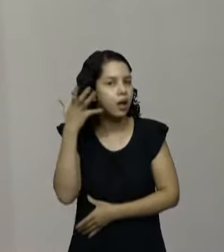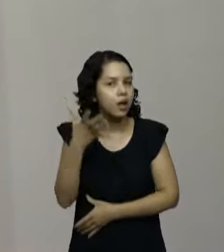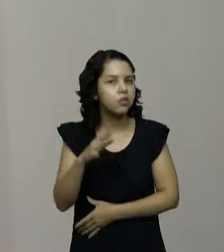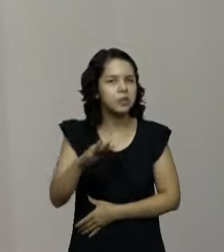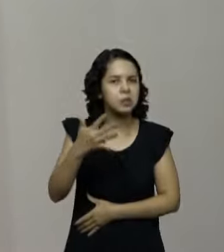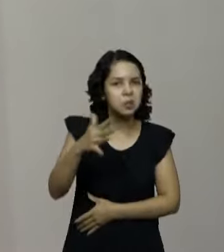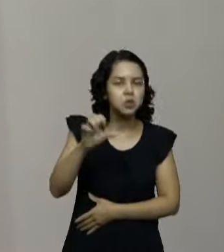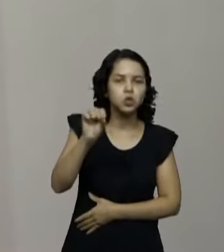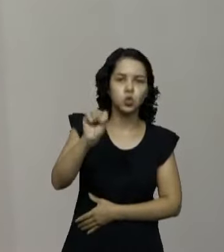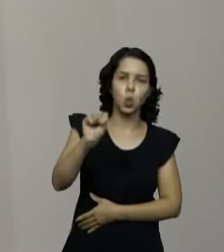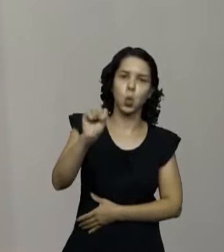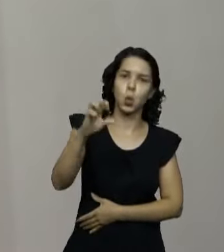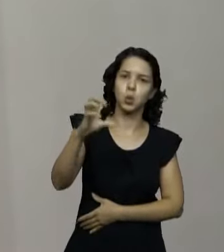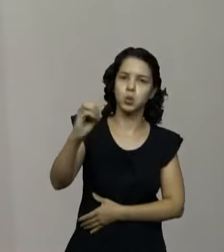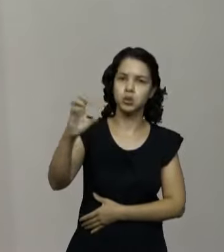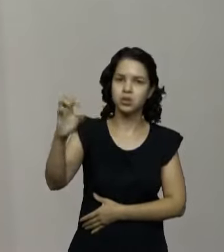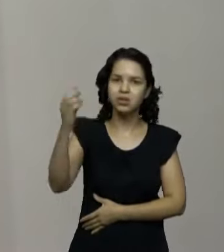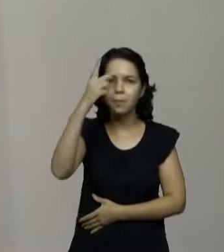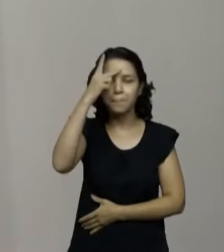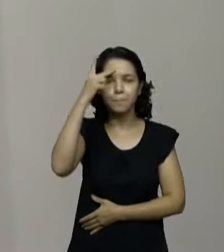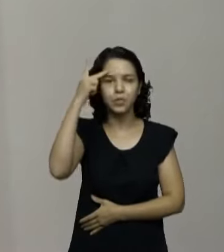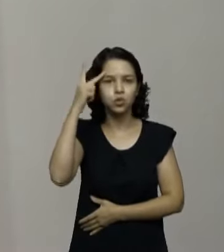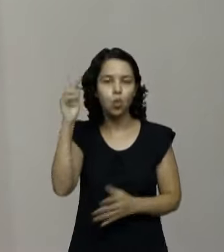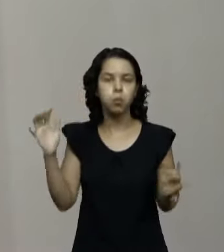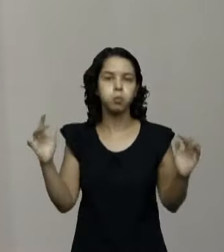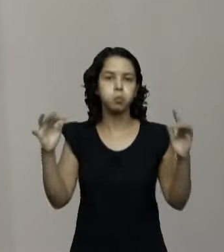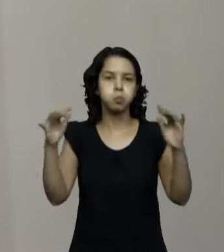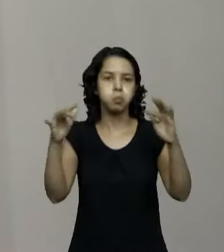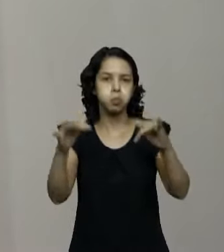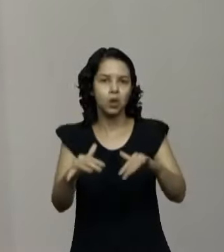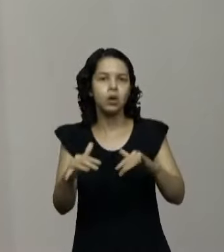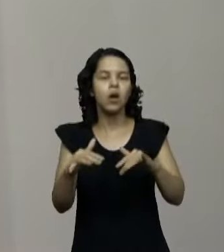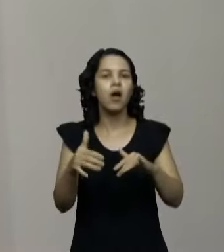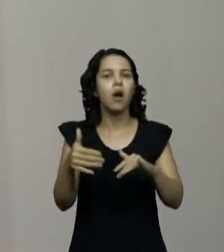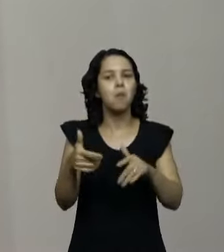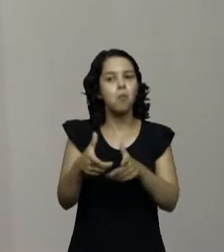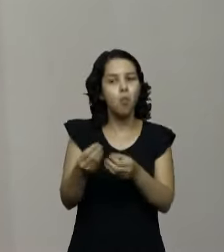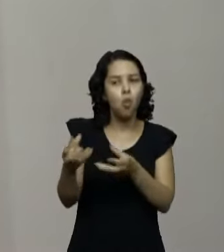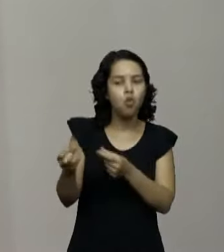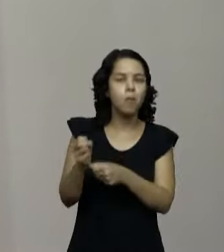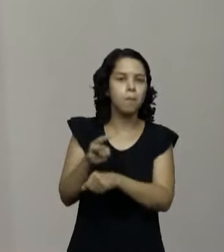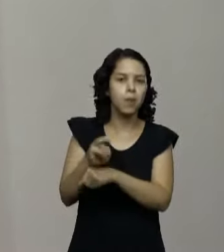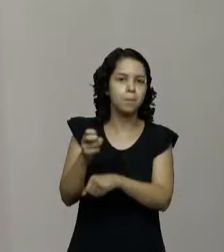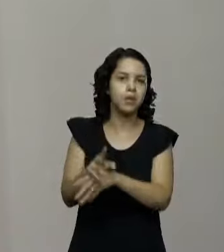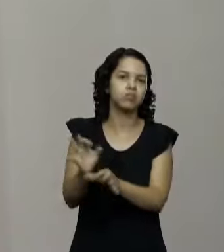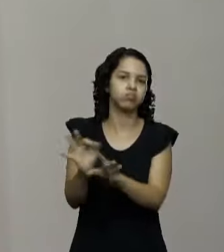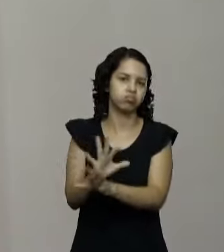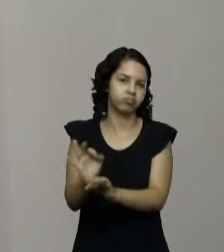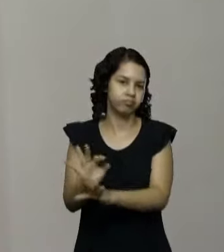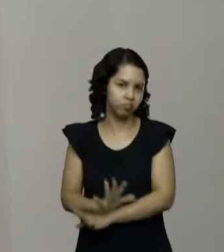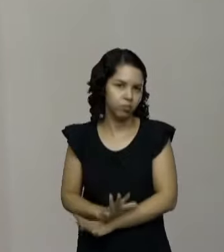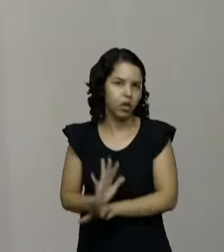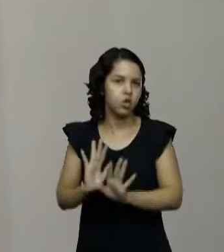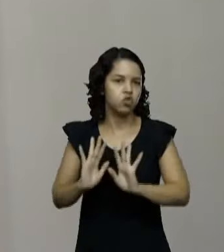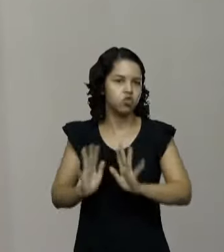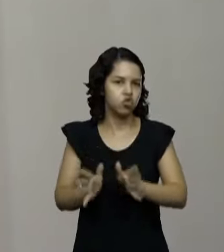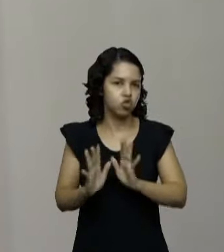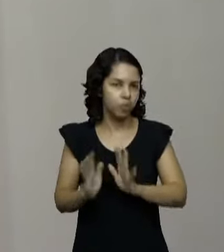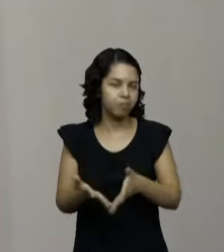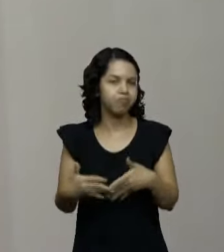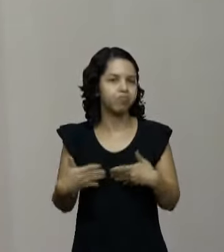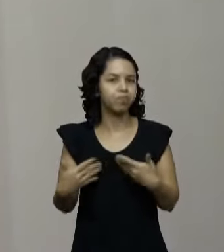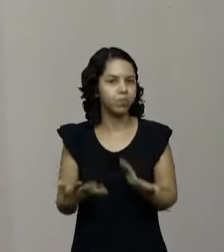pessoas, pelo que eu sei, a maioria das vagas já estavam preenchidas. Então, fazer esse registro